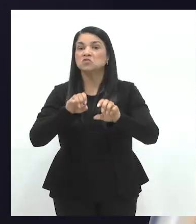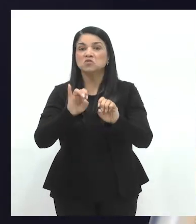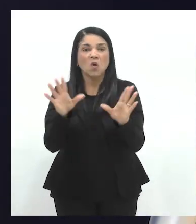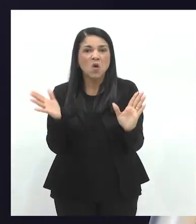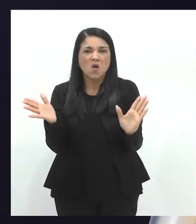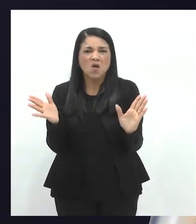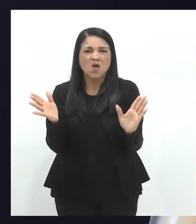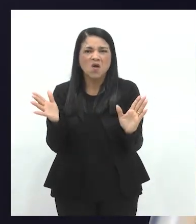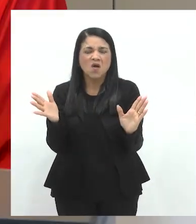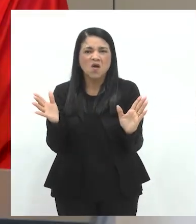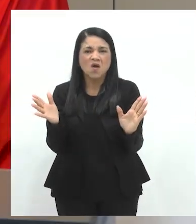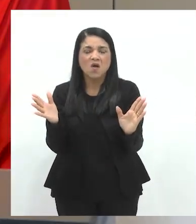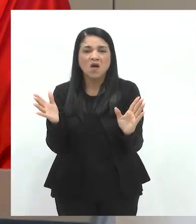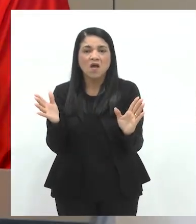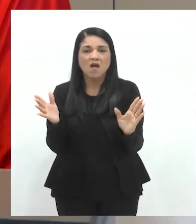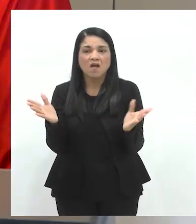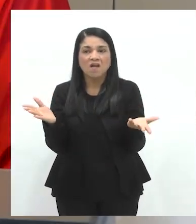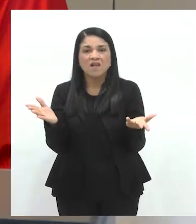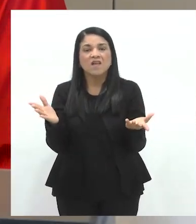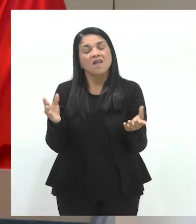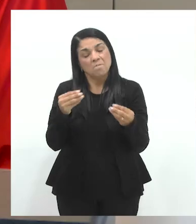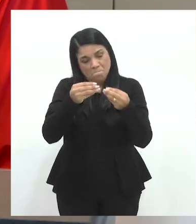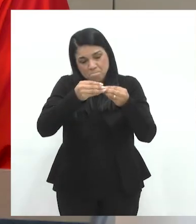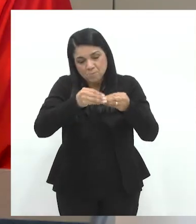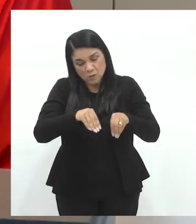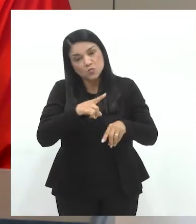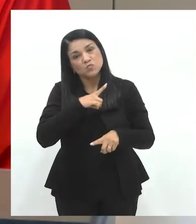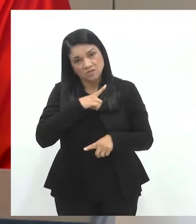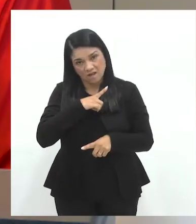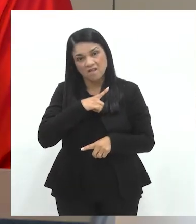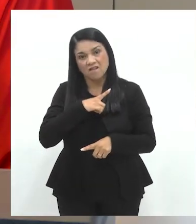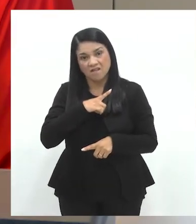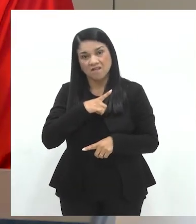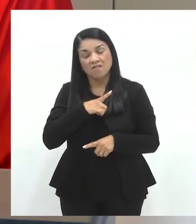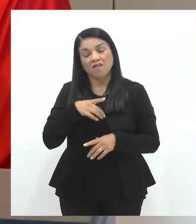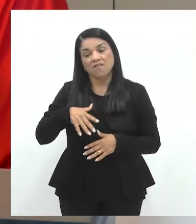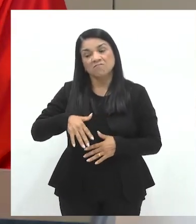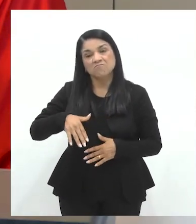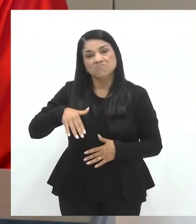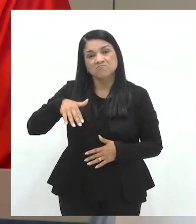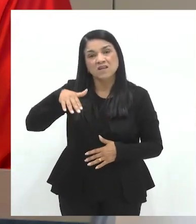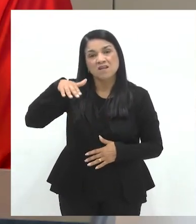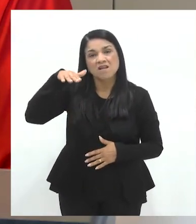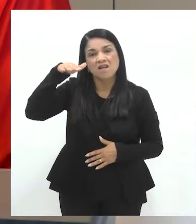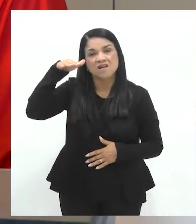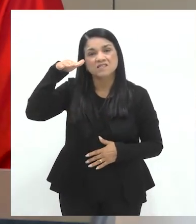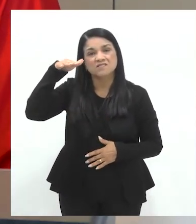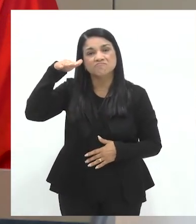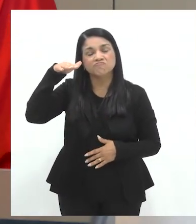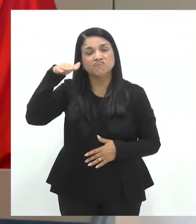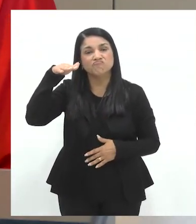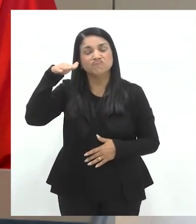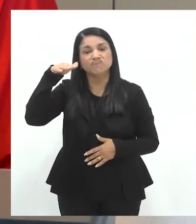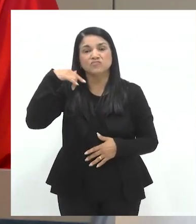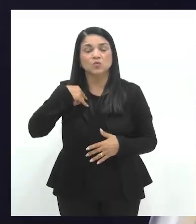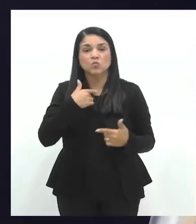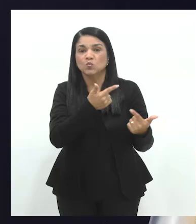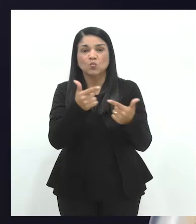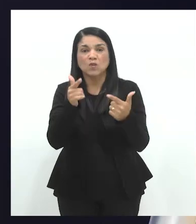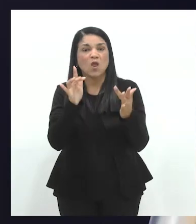Isso. É completamente prejudicial dessa forma, porque acaba que a criança cresce, pode não criar vínculos também com